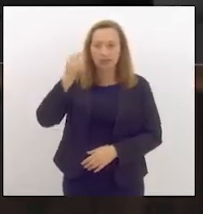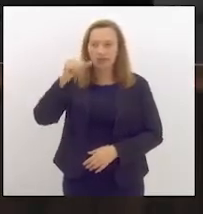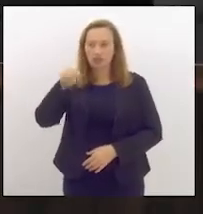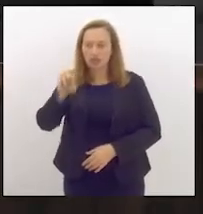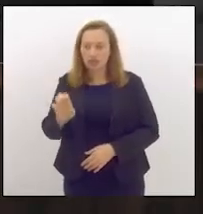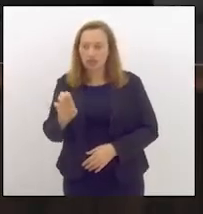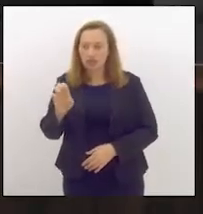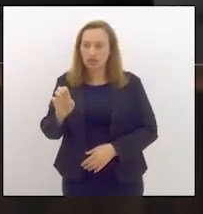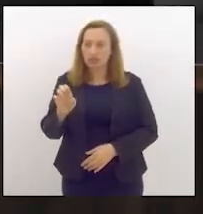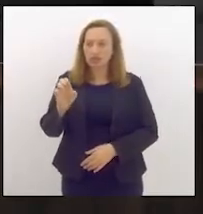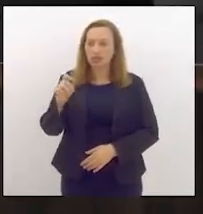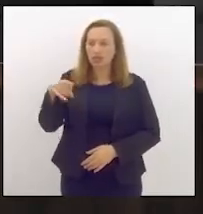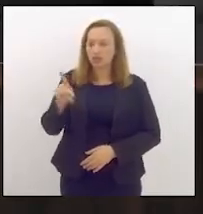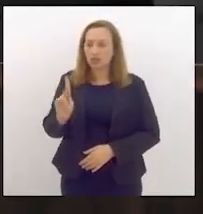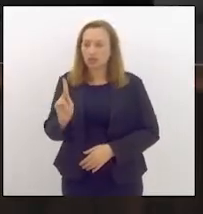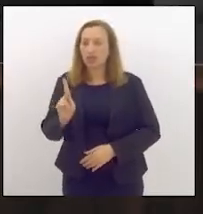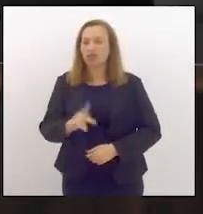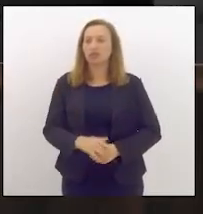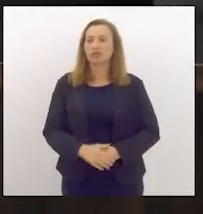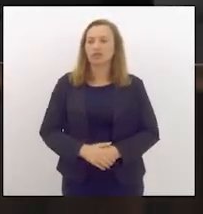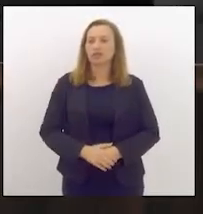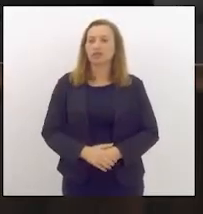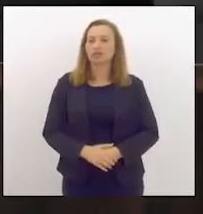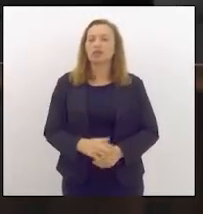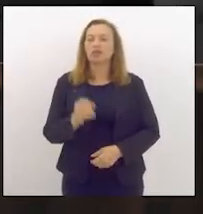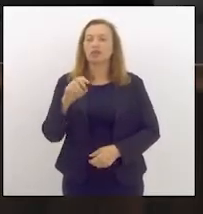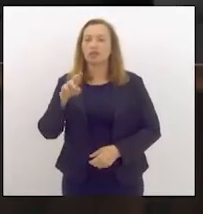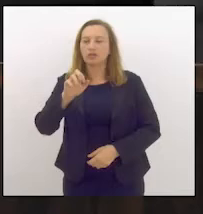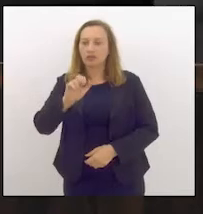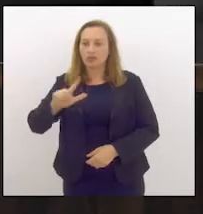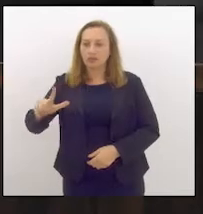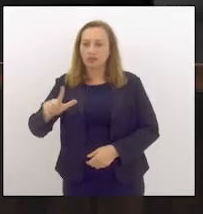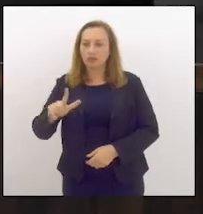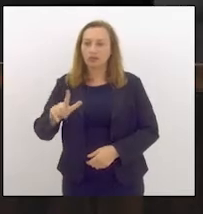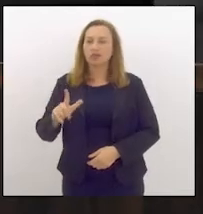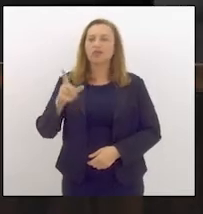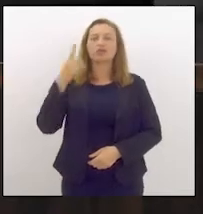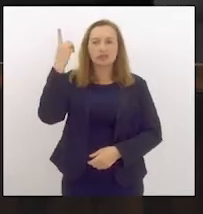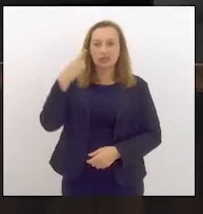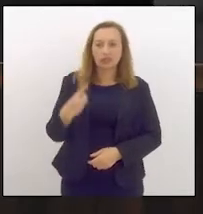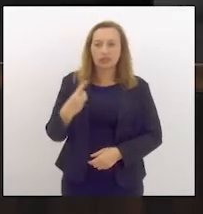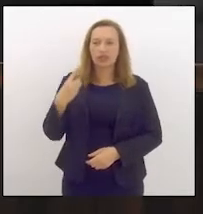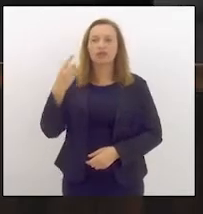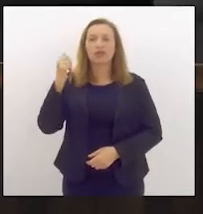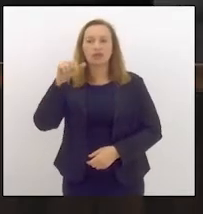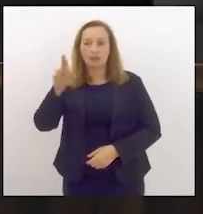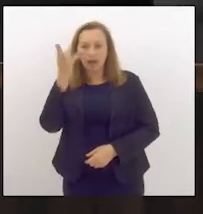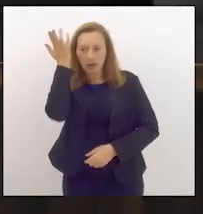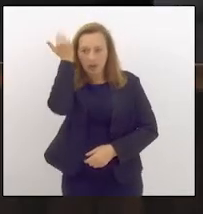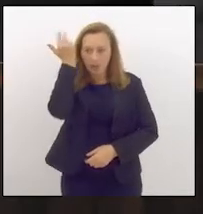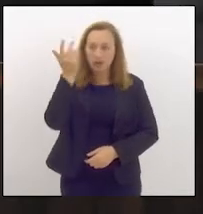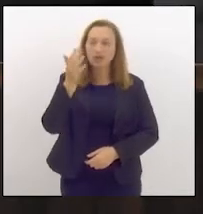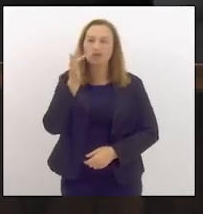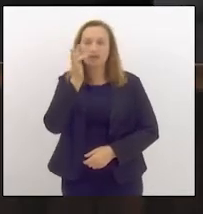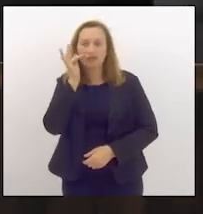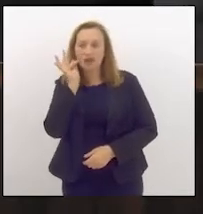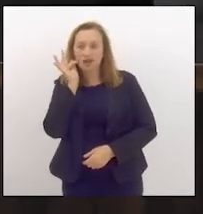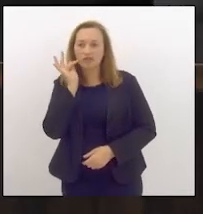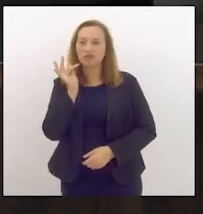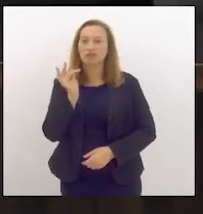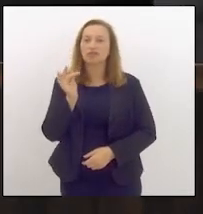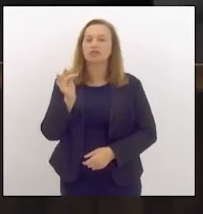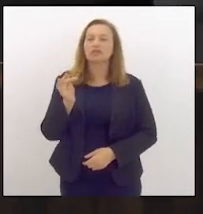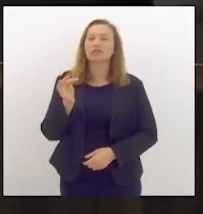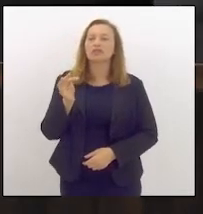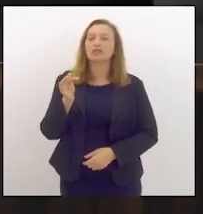os deputados Alexandre knoplock Coronel Salema Dani Monteiro Eliomar Coelho Flávio serafini